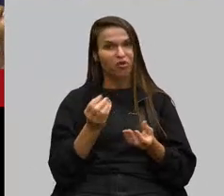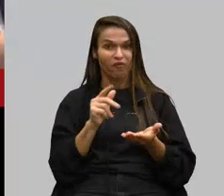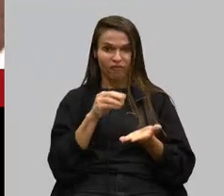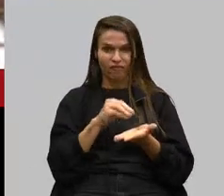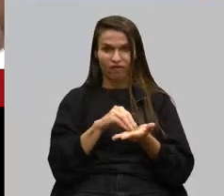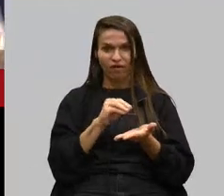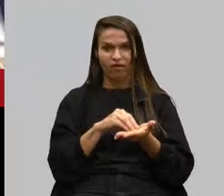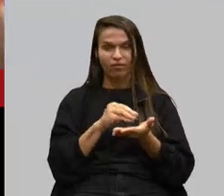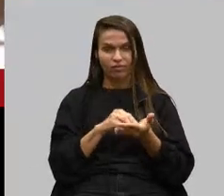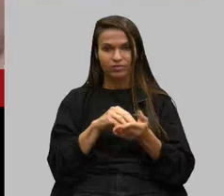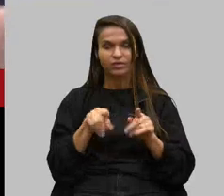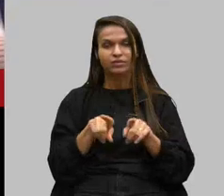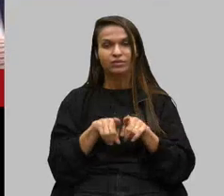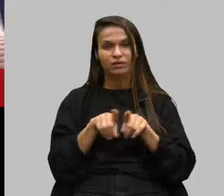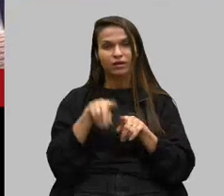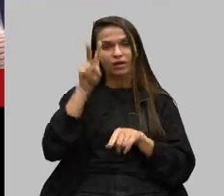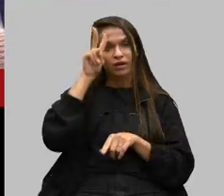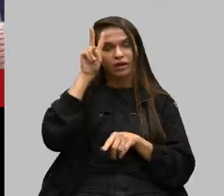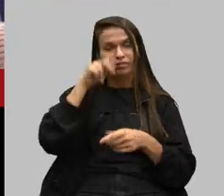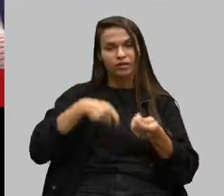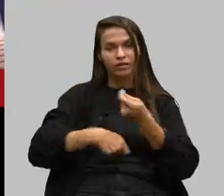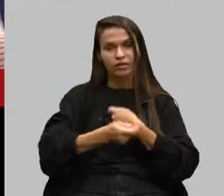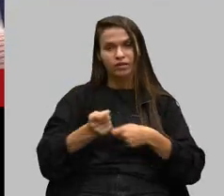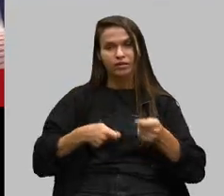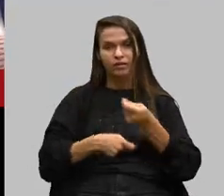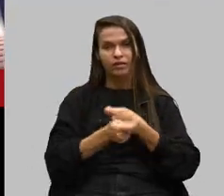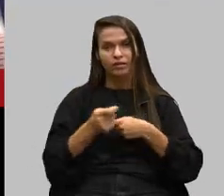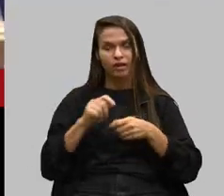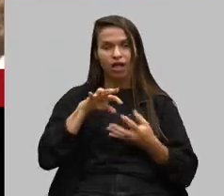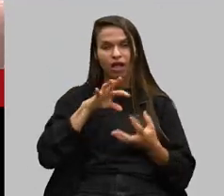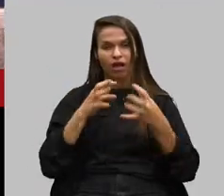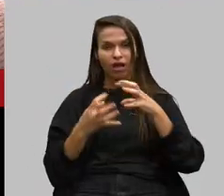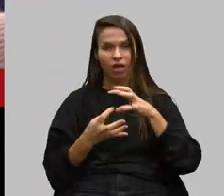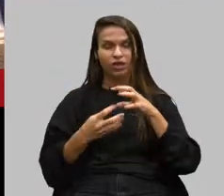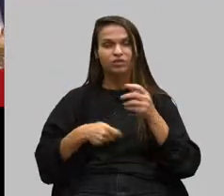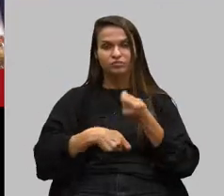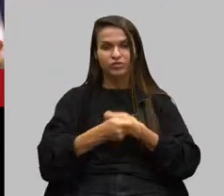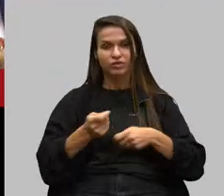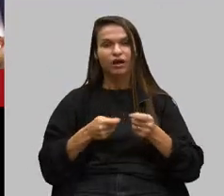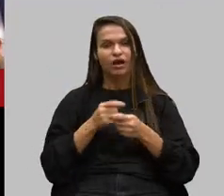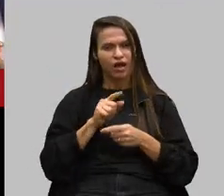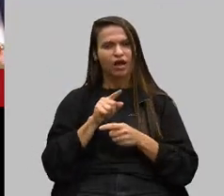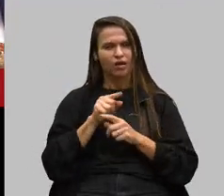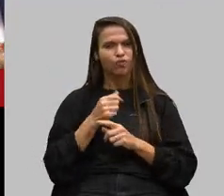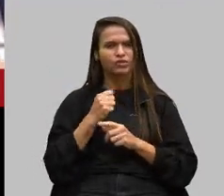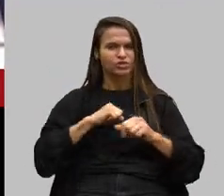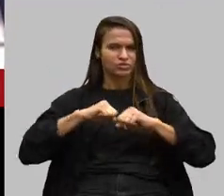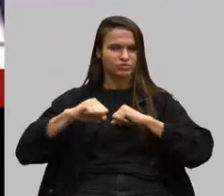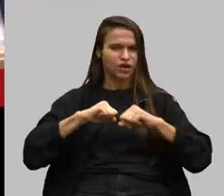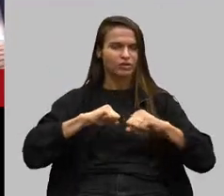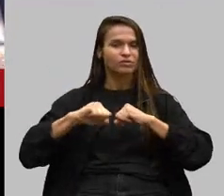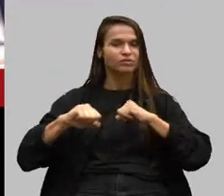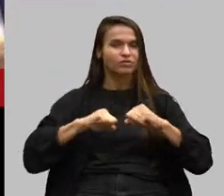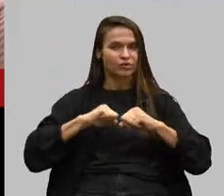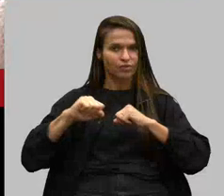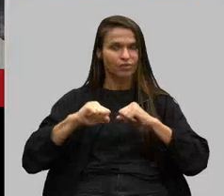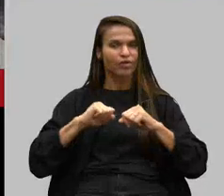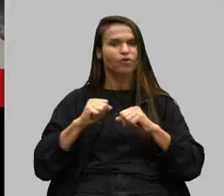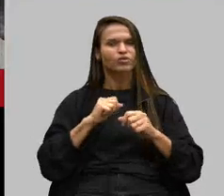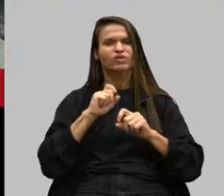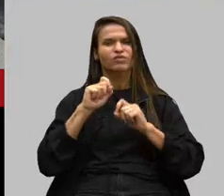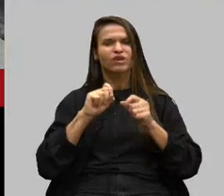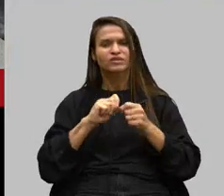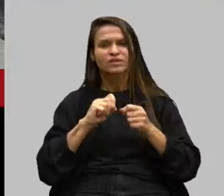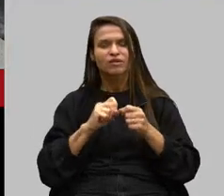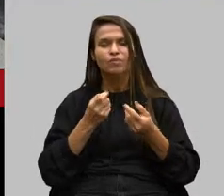foi um ponto que você quem se lembra da tramitação da da reforma administrativa foi um ponto que a gente debateu muito onde ficava o que fazia para